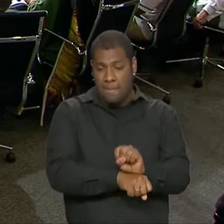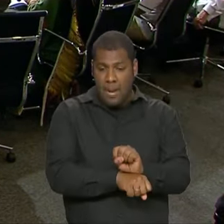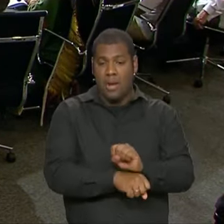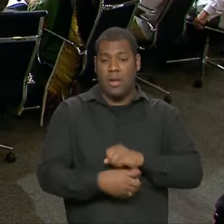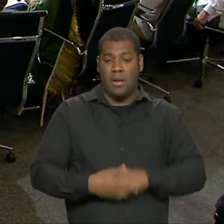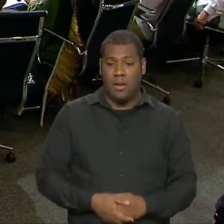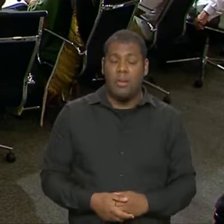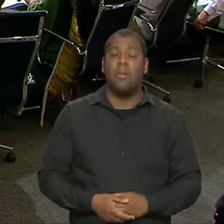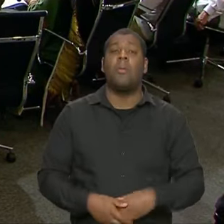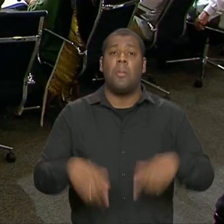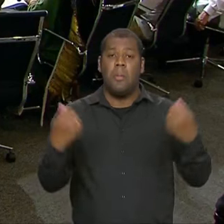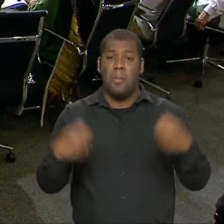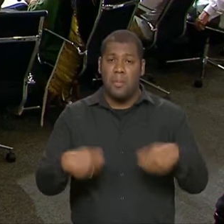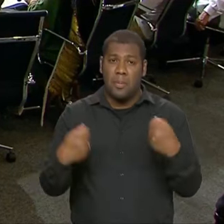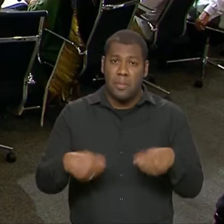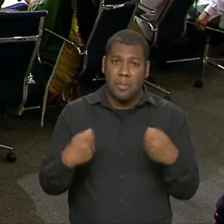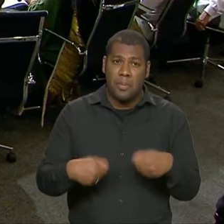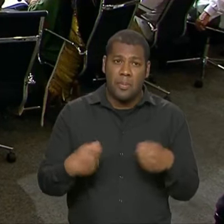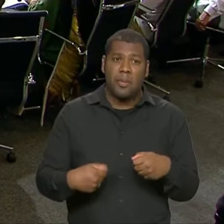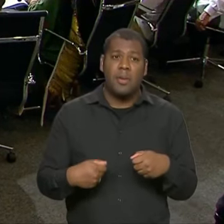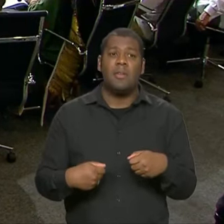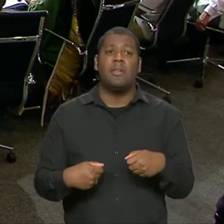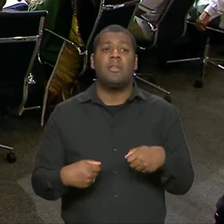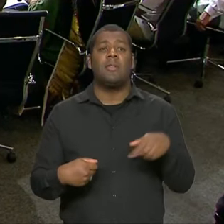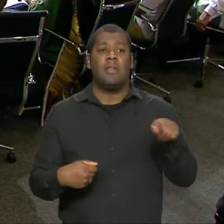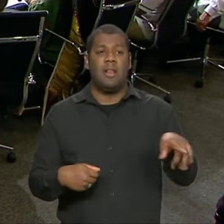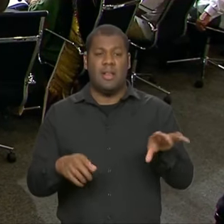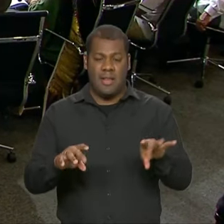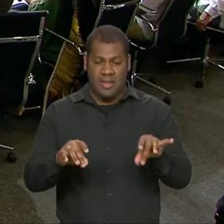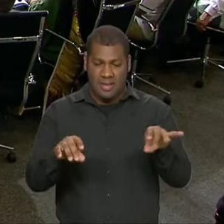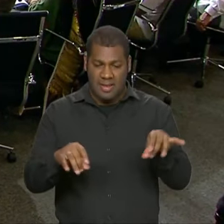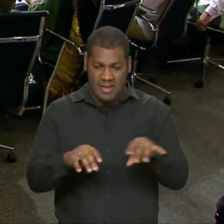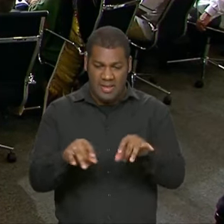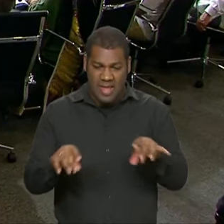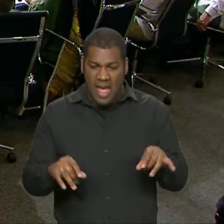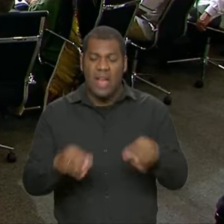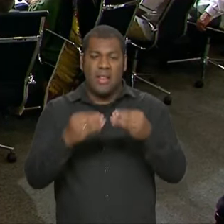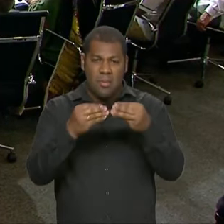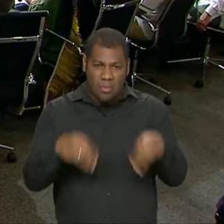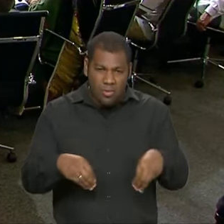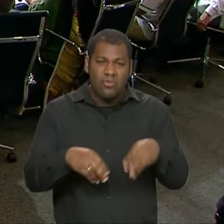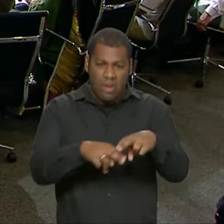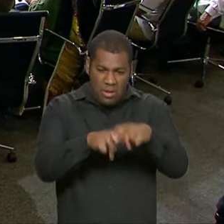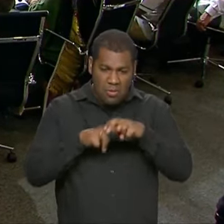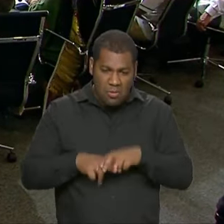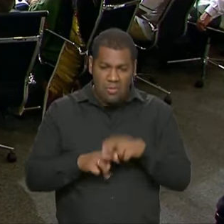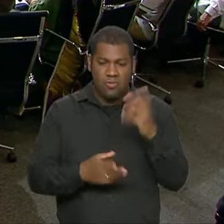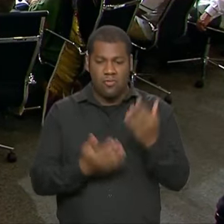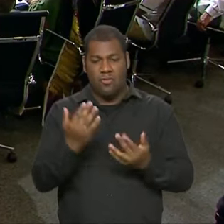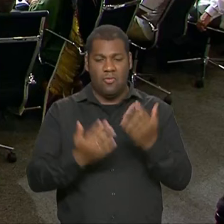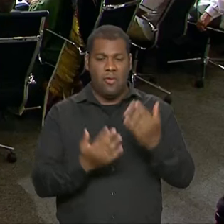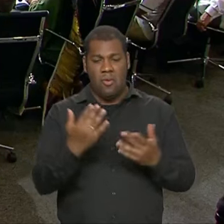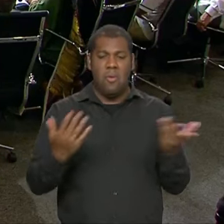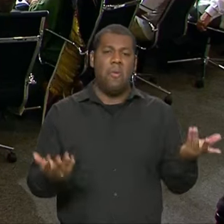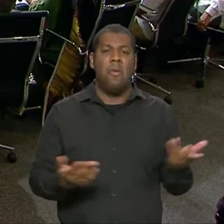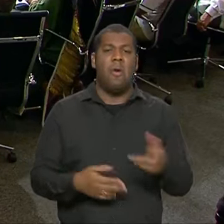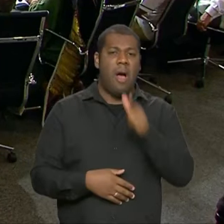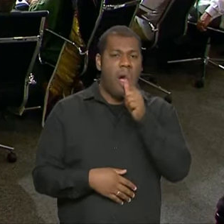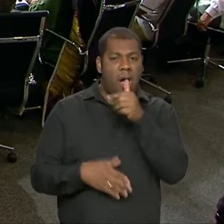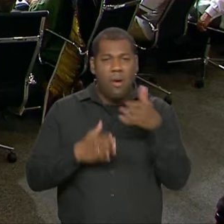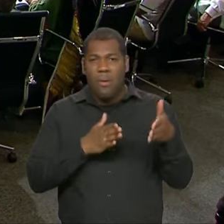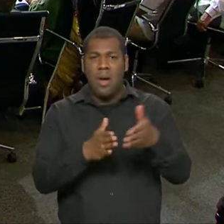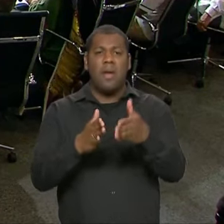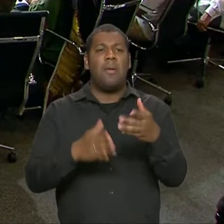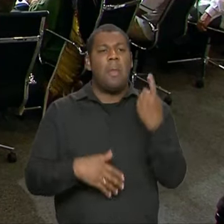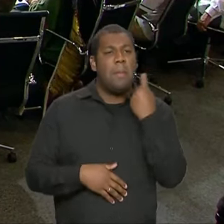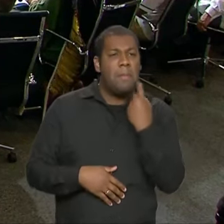precisamos reabilitar as terras arrasadas pelo fogo e as monoculturas. Os rios, os peixes